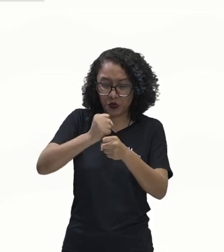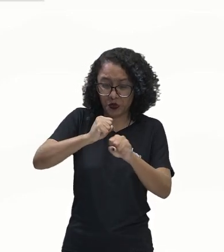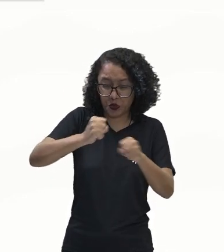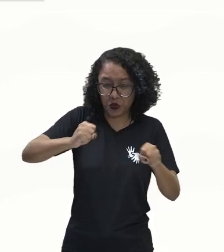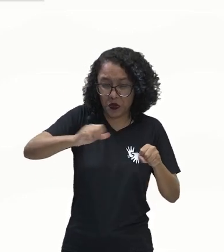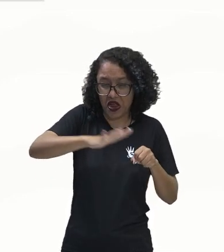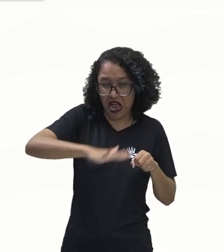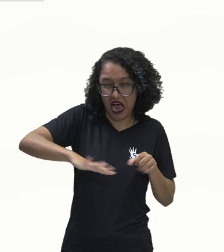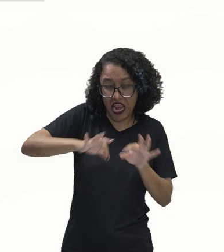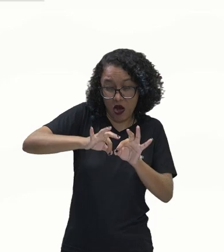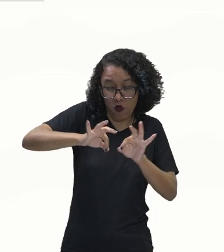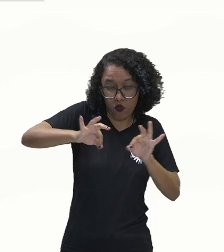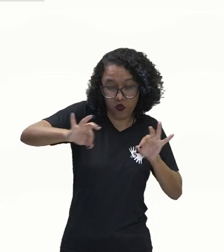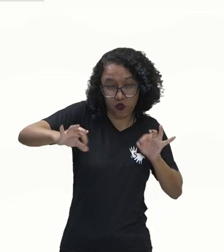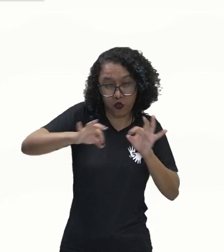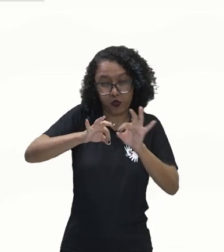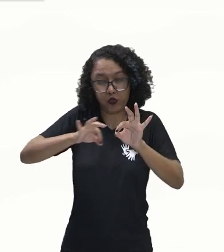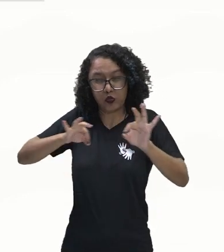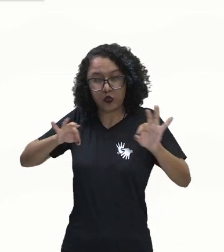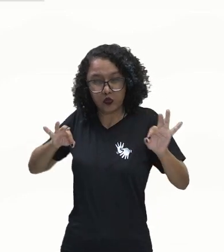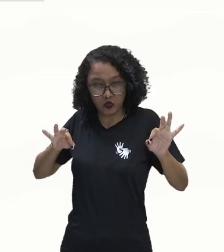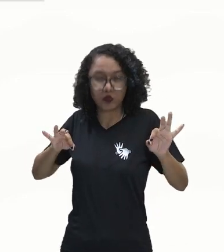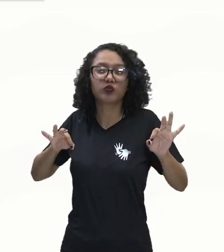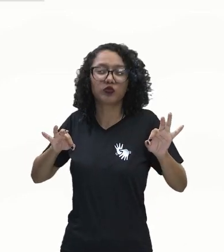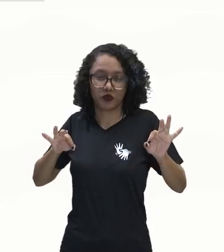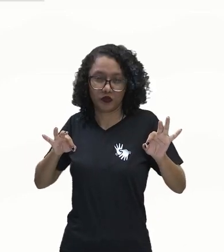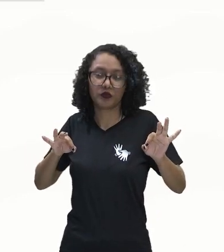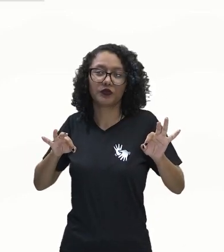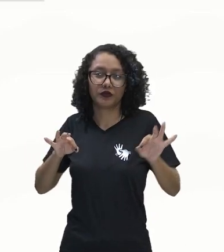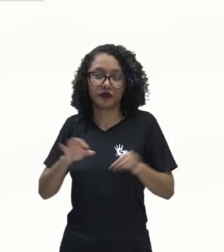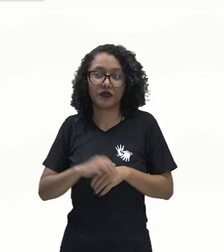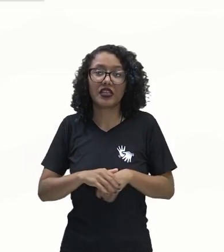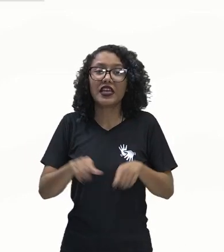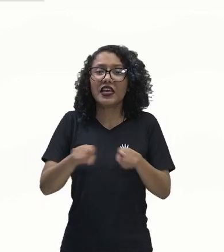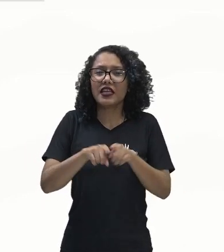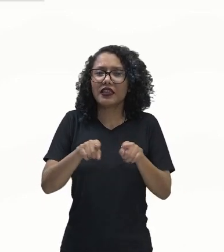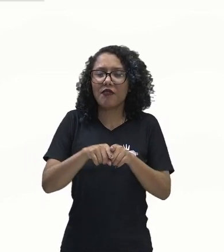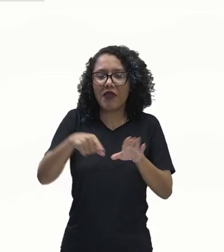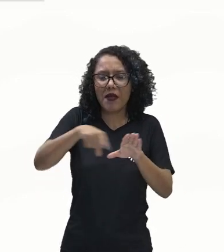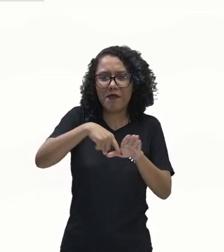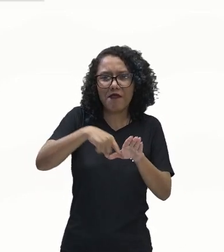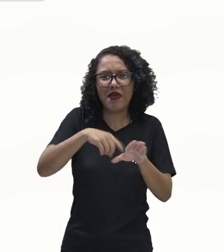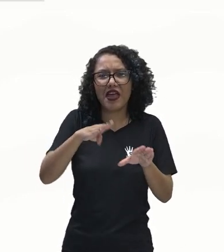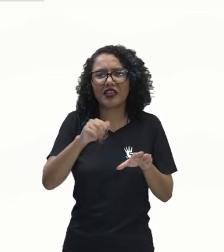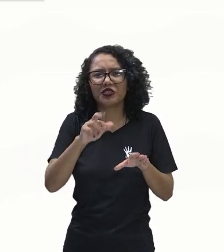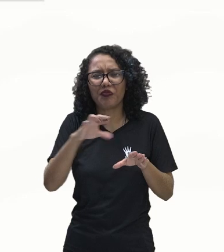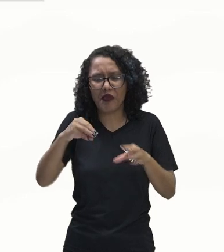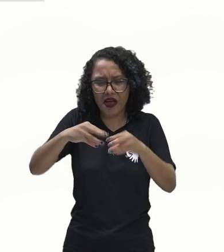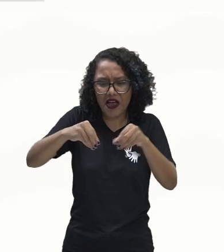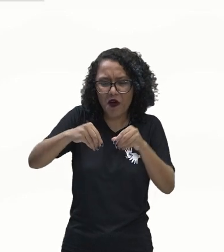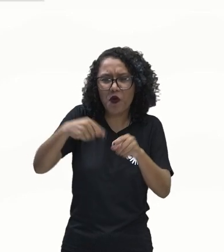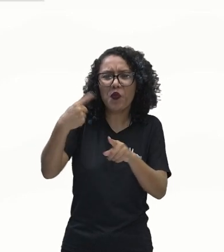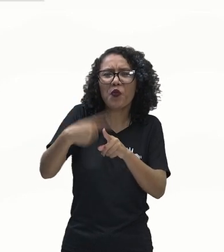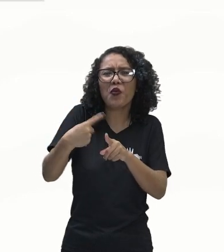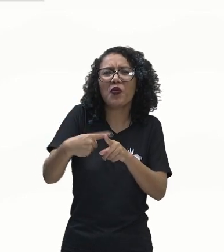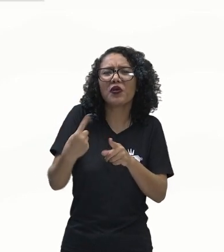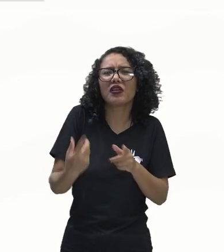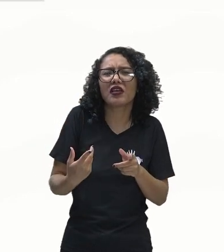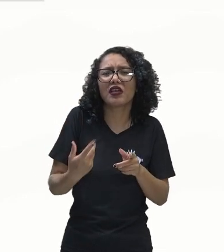dessa extensão territorial que é enorme. Mas de pés de barro, ou seja, não havia uma